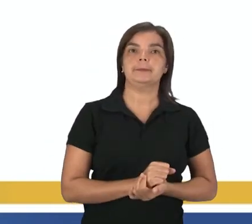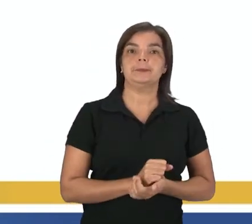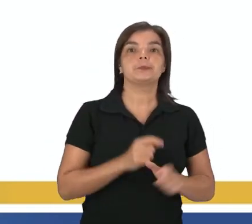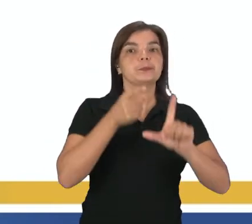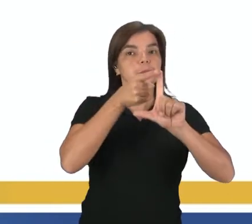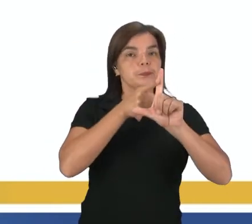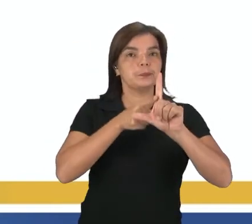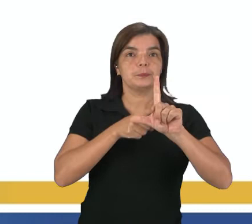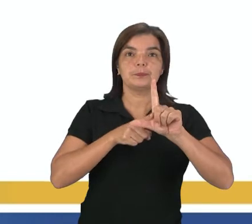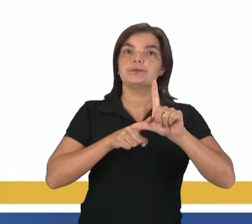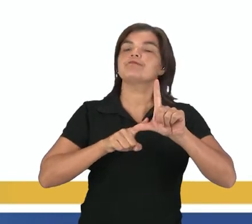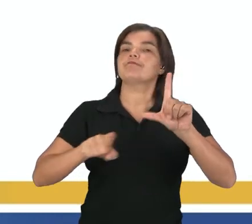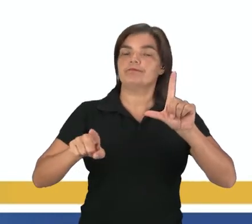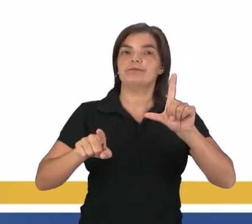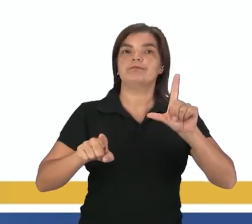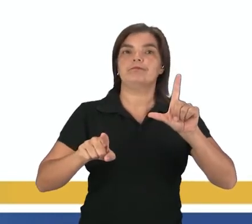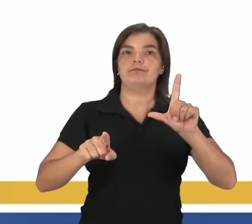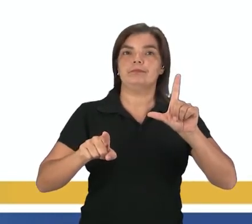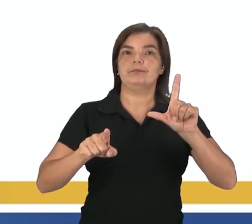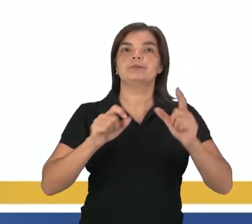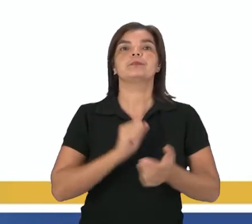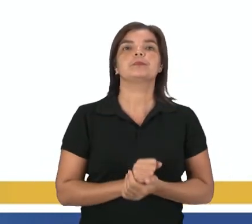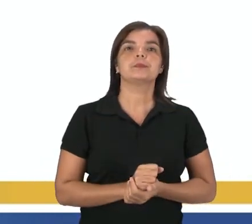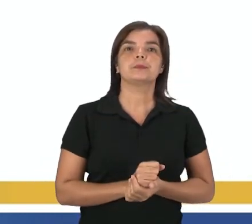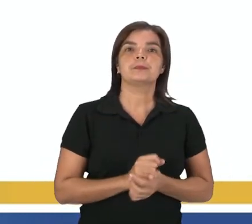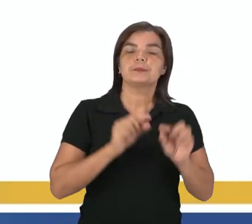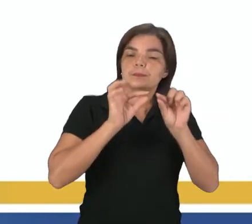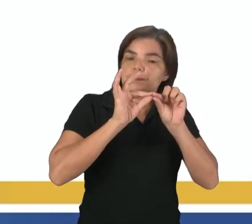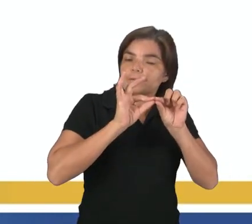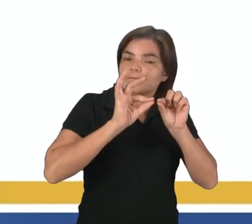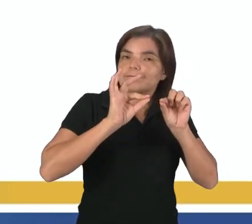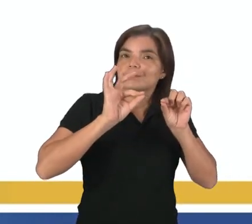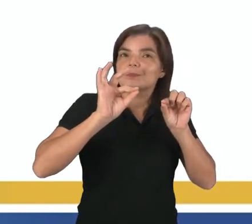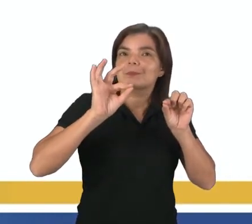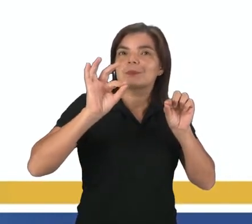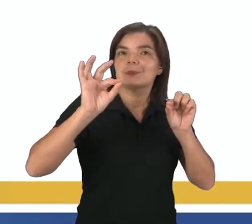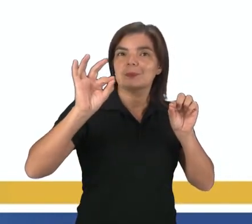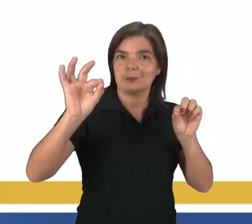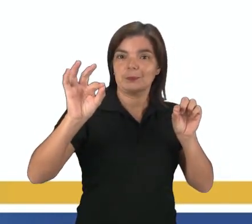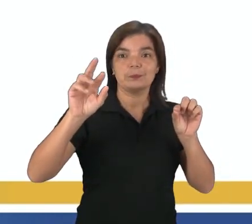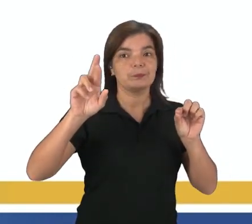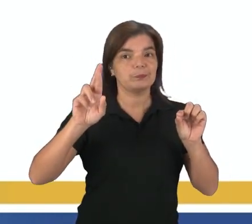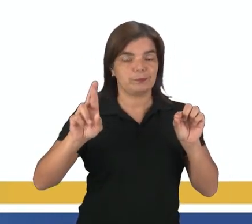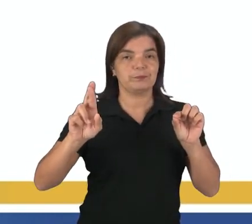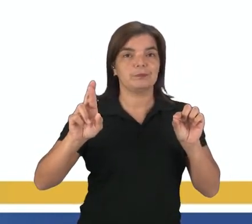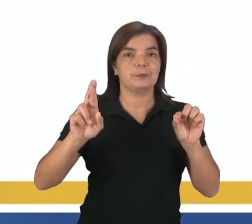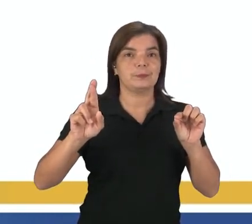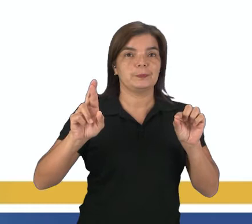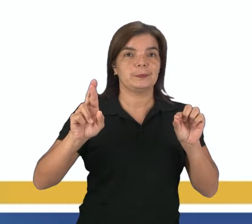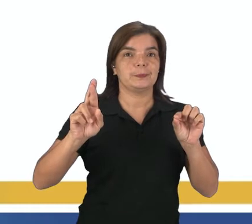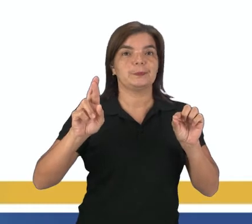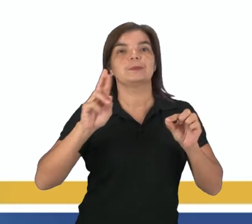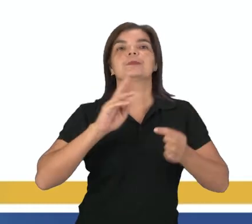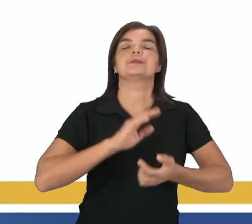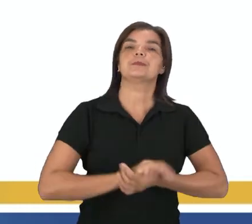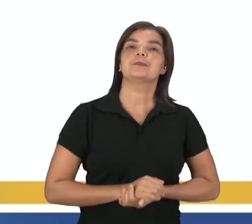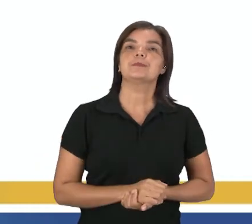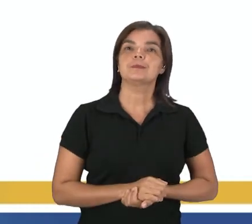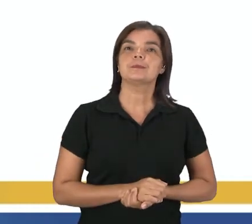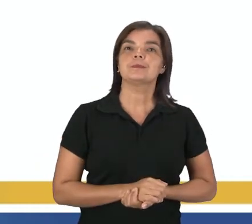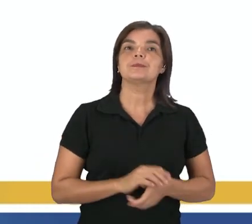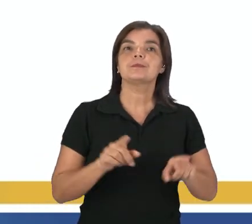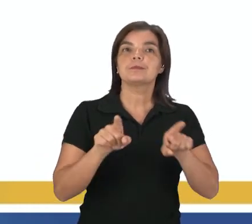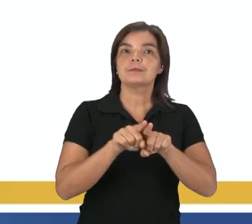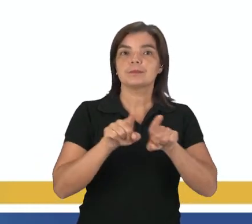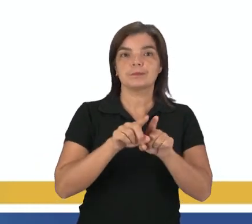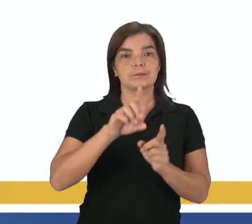primeiro passo é, eu vou ter que ter uma reta, um esquadro, e aí eu vou traçar uma reta R paralela ao segmento orientando DE e que